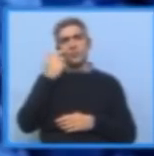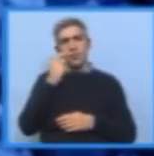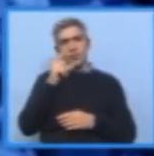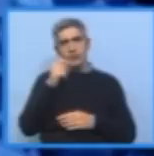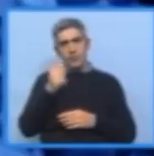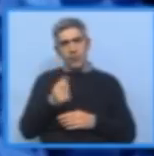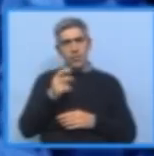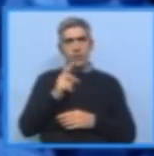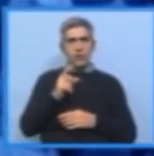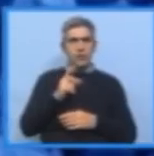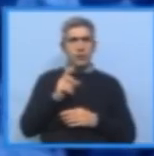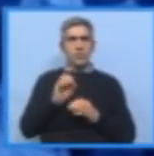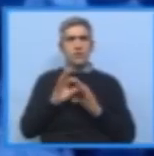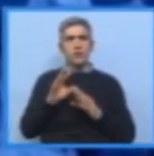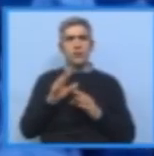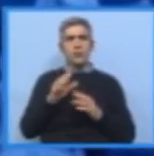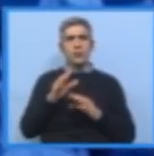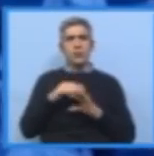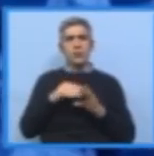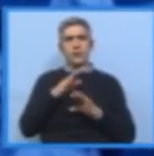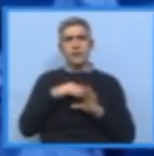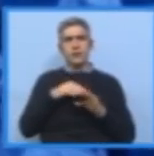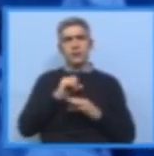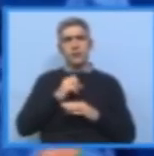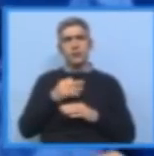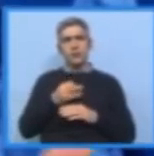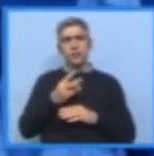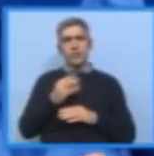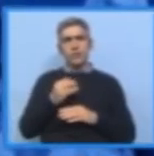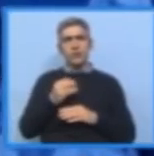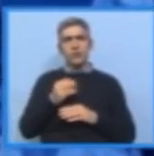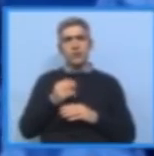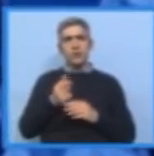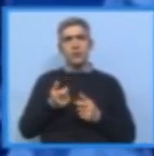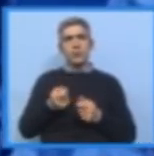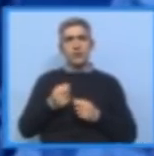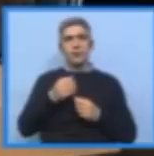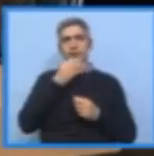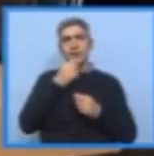como estou a querer fazer um elogio ao meu povo. Cada um puxa.